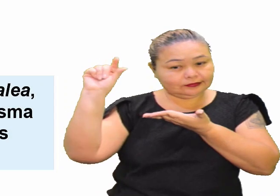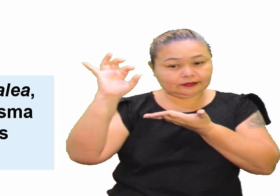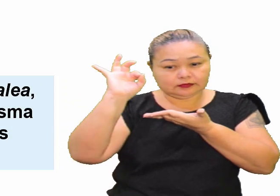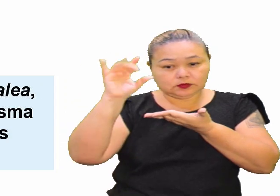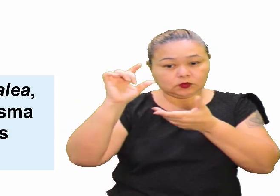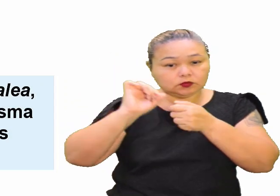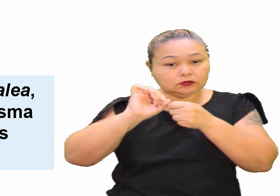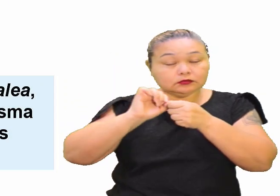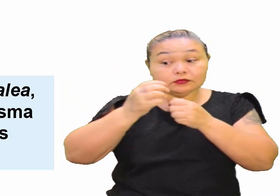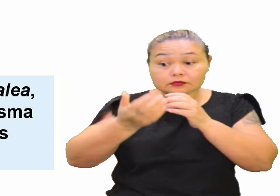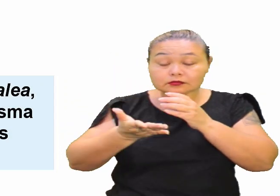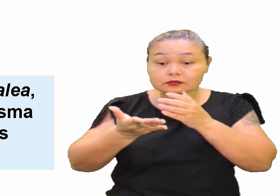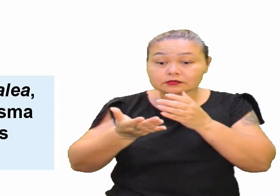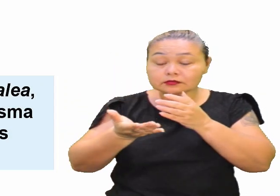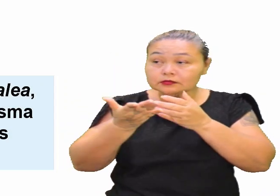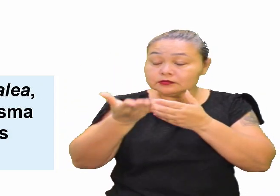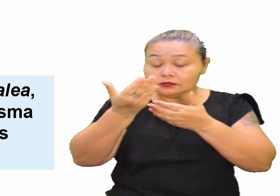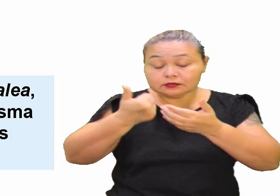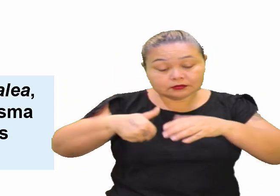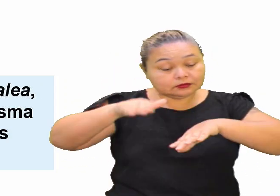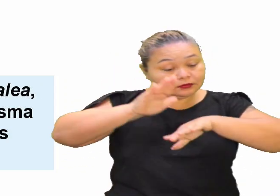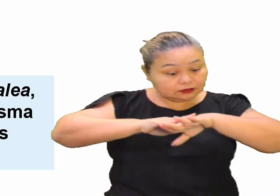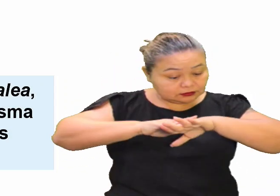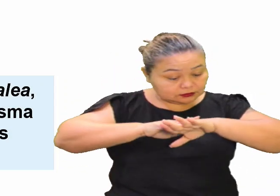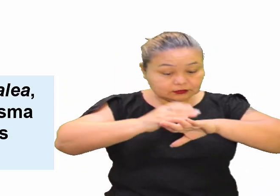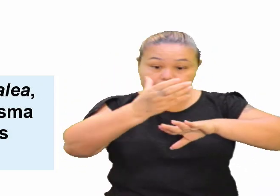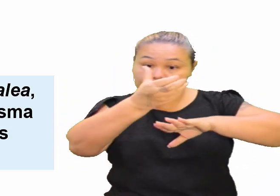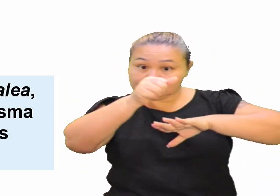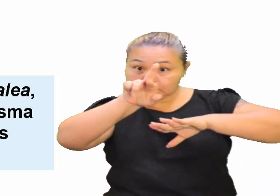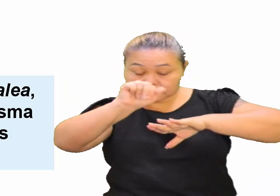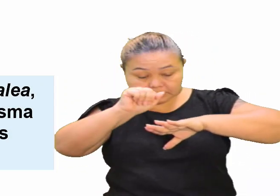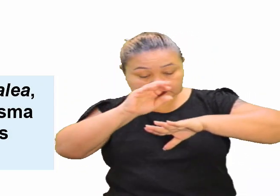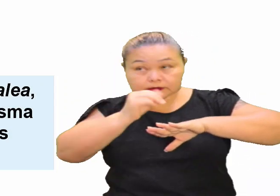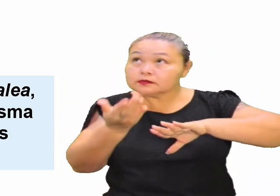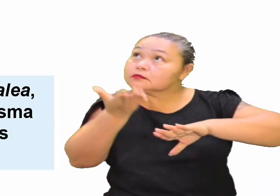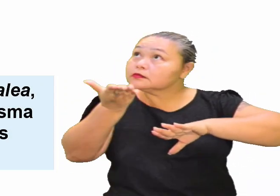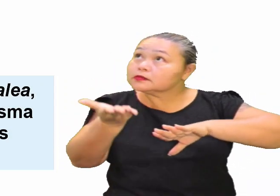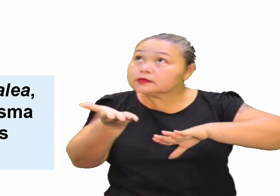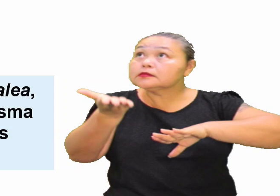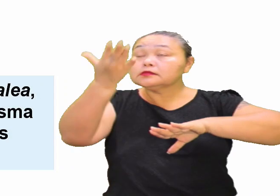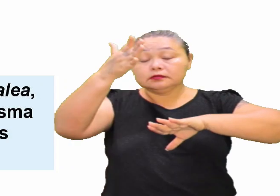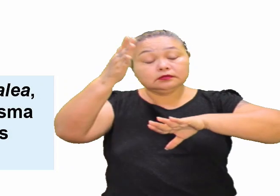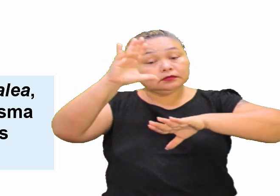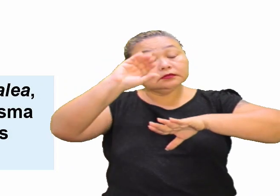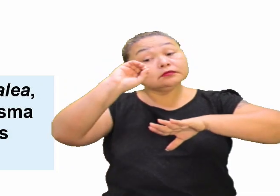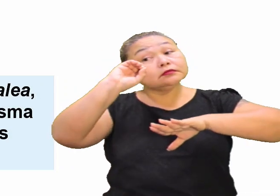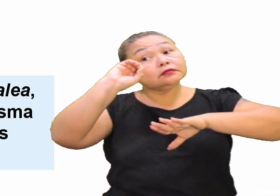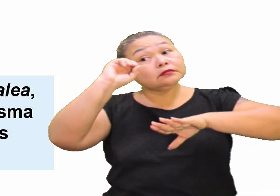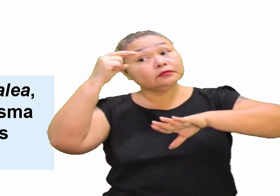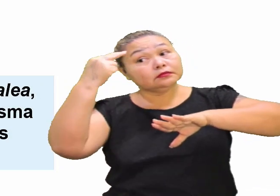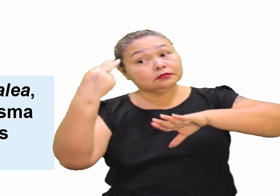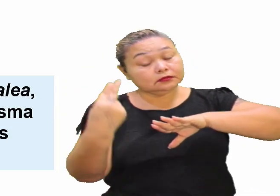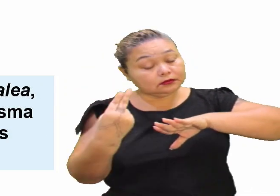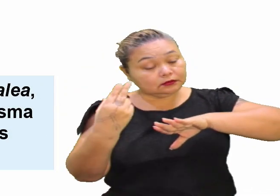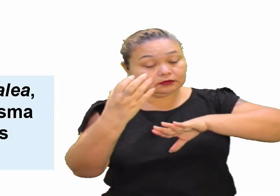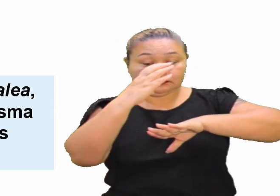e. Tudo bem aí? Vamos lembrar o que são, o que pode ser um